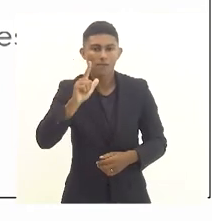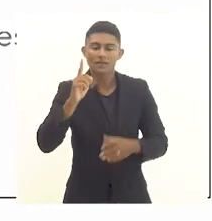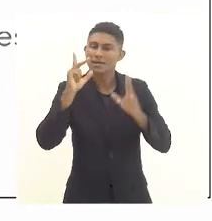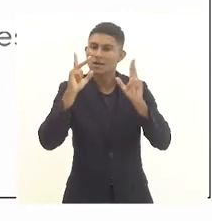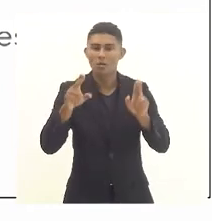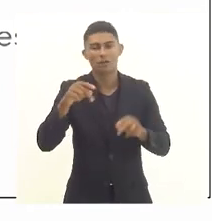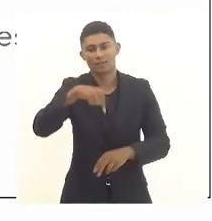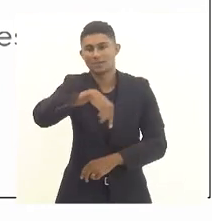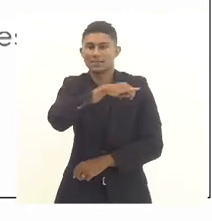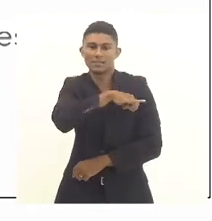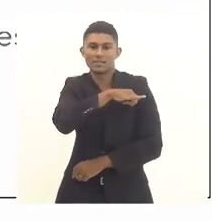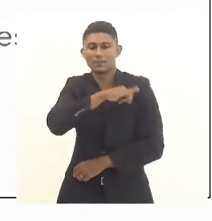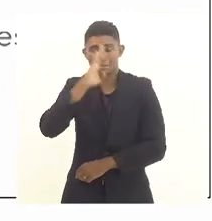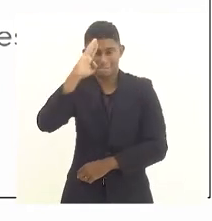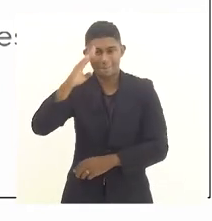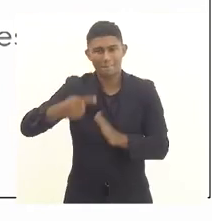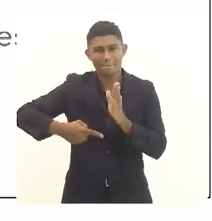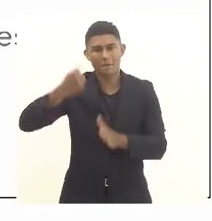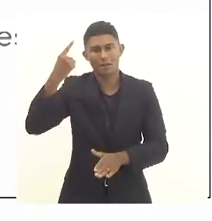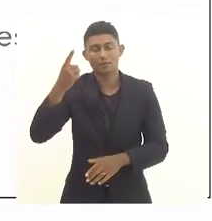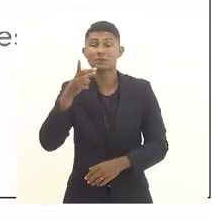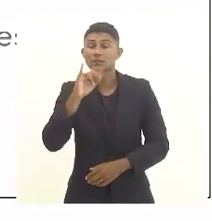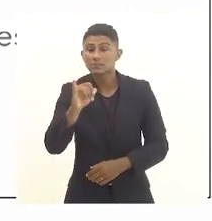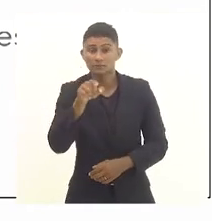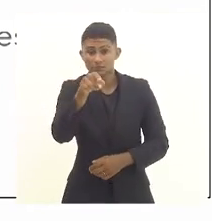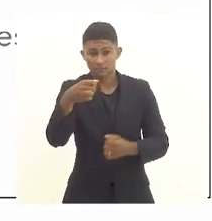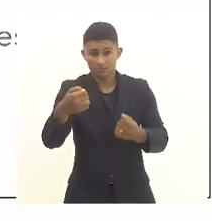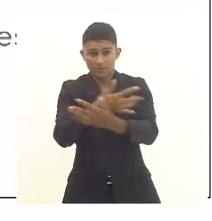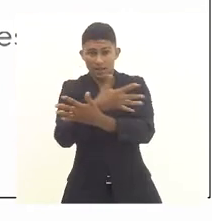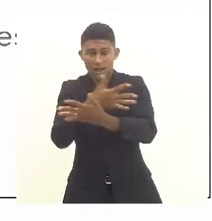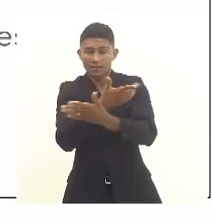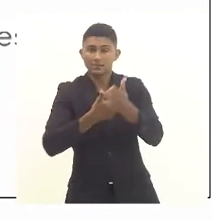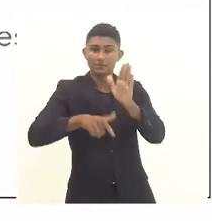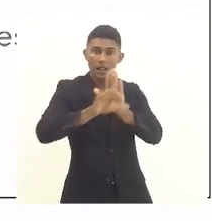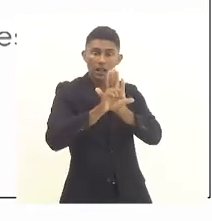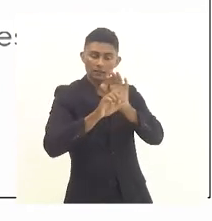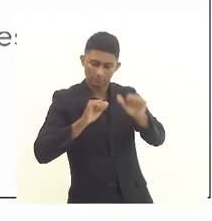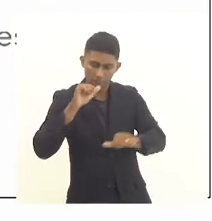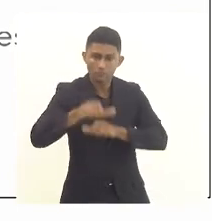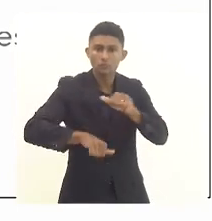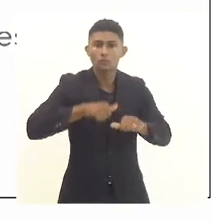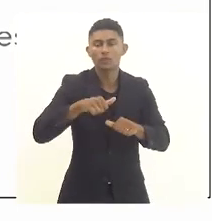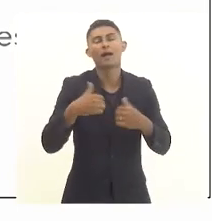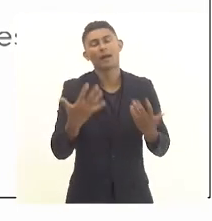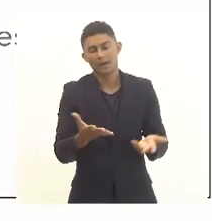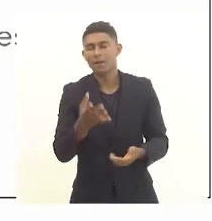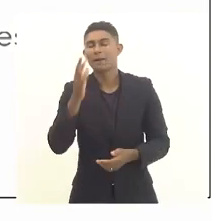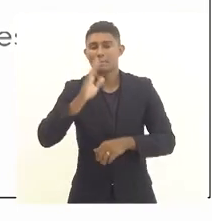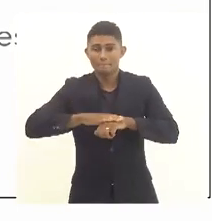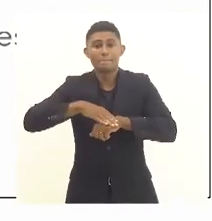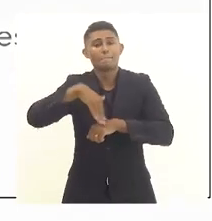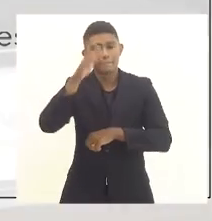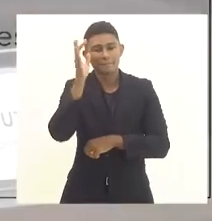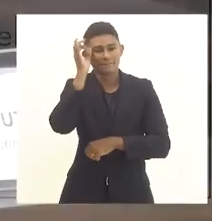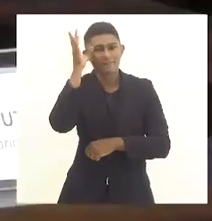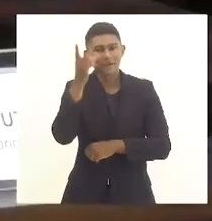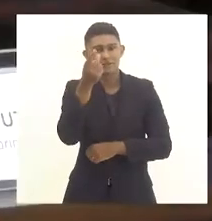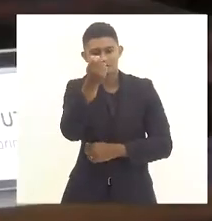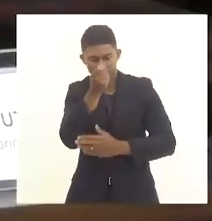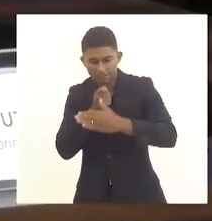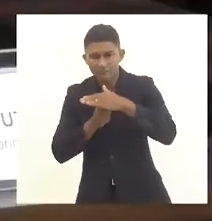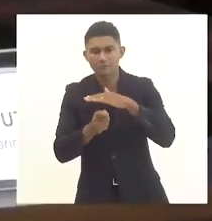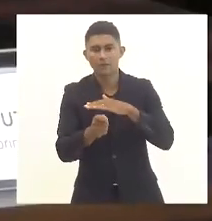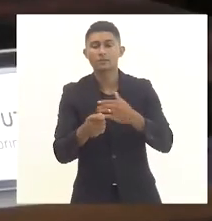do restante do Brasil. Se você atualiza a lei do seu município, você torna mais fácil o investimento e você tem a previsão no